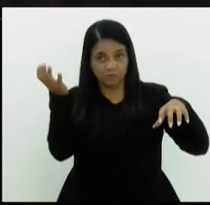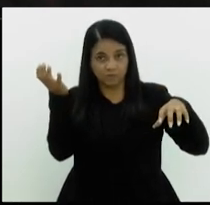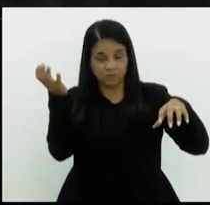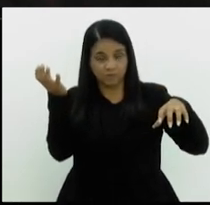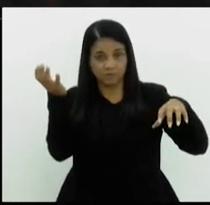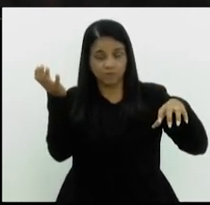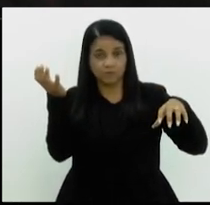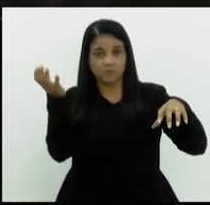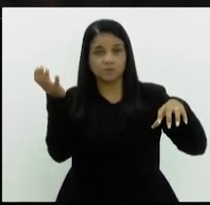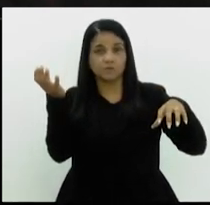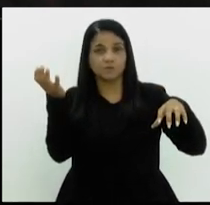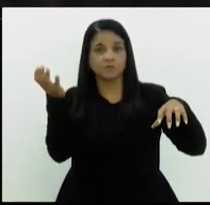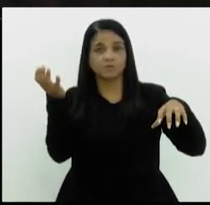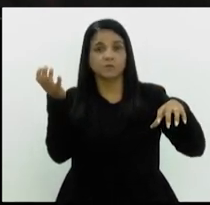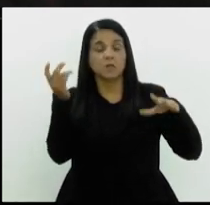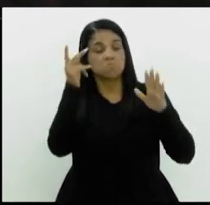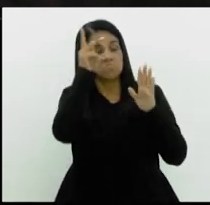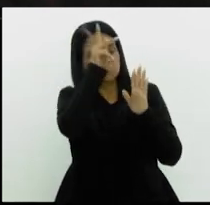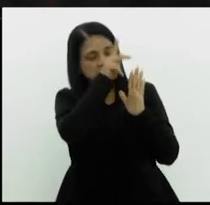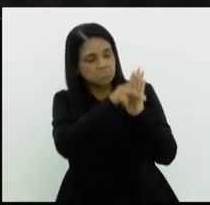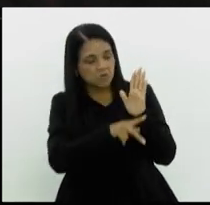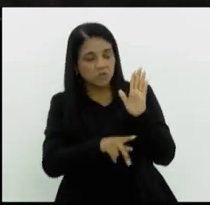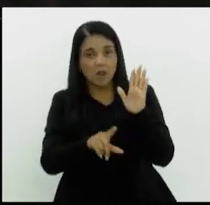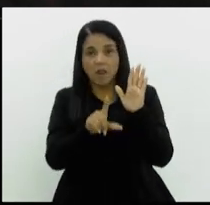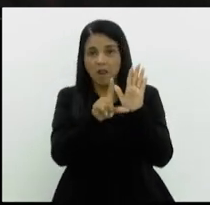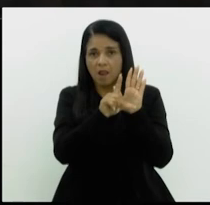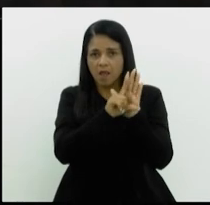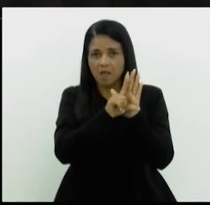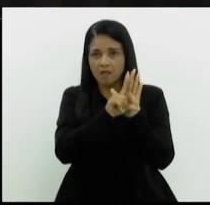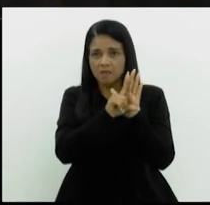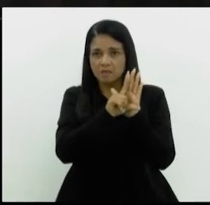receberam o projeto de lei